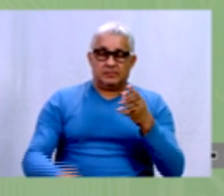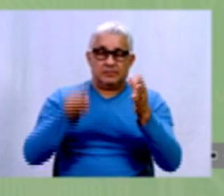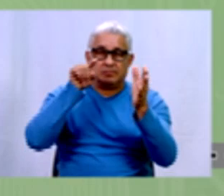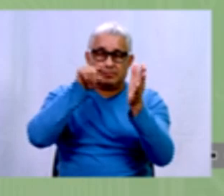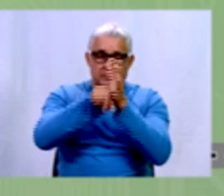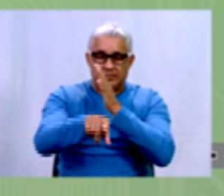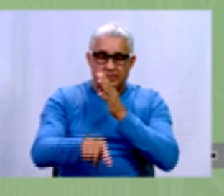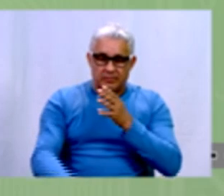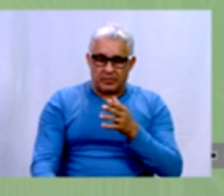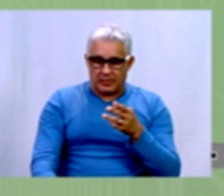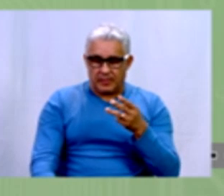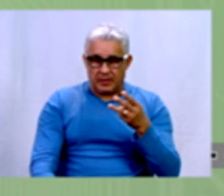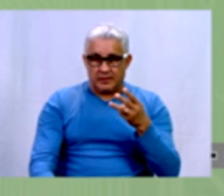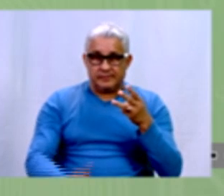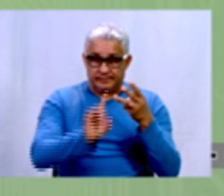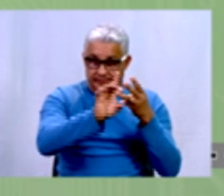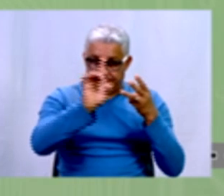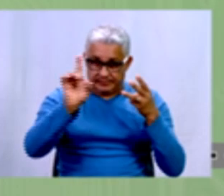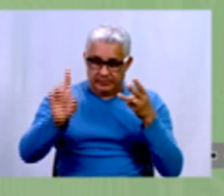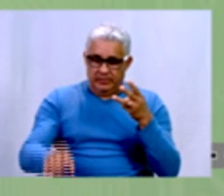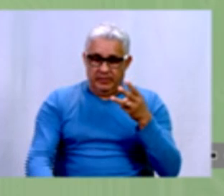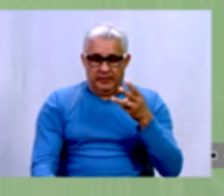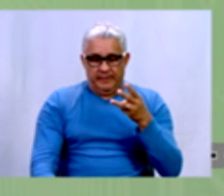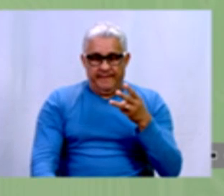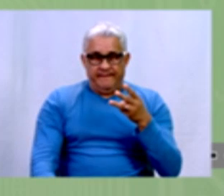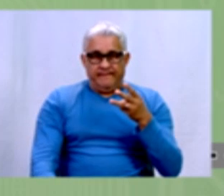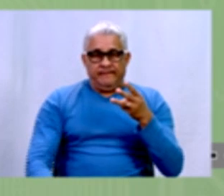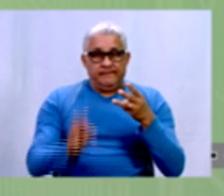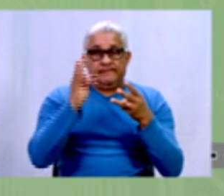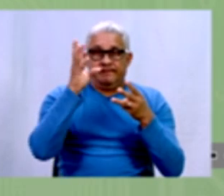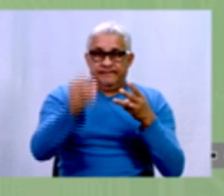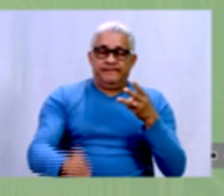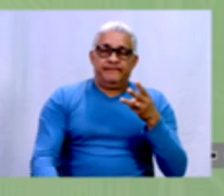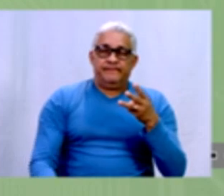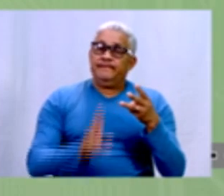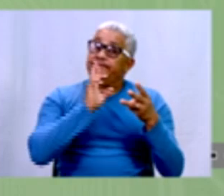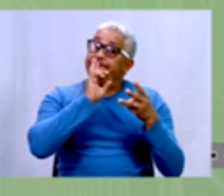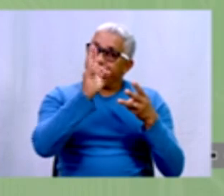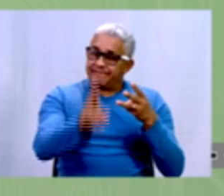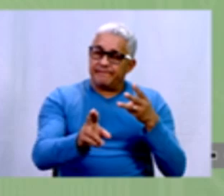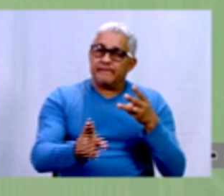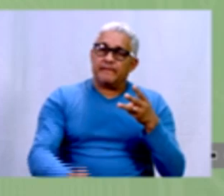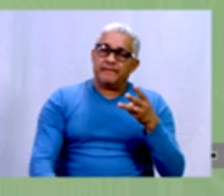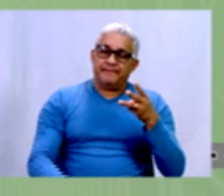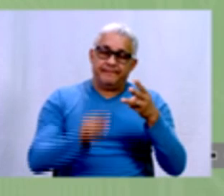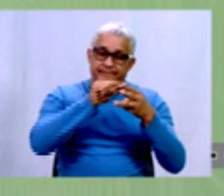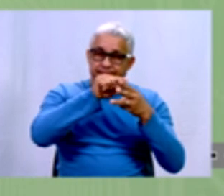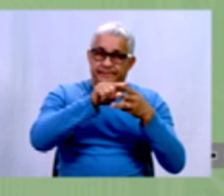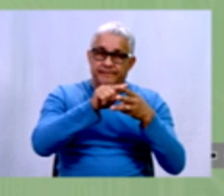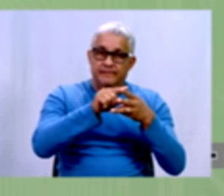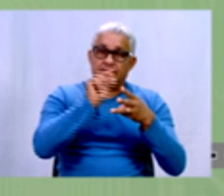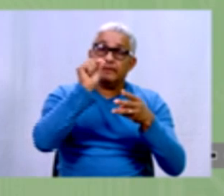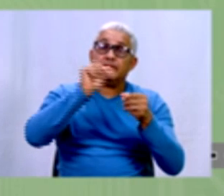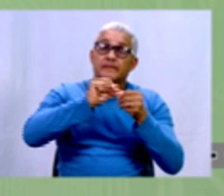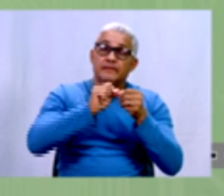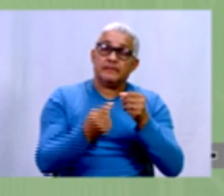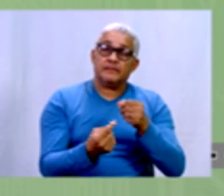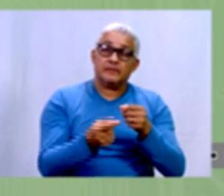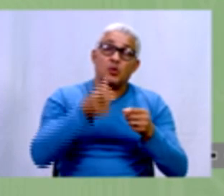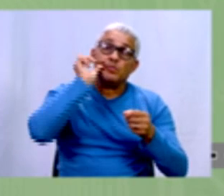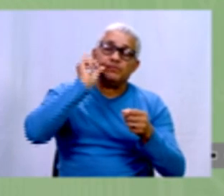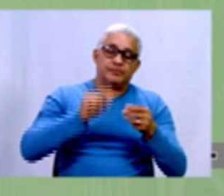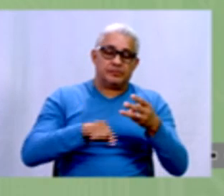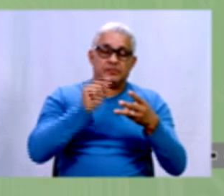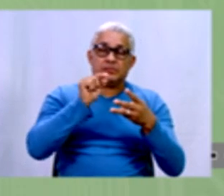perguntadas a cada um, tá? Ou seja, todos respondem a essas 3 questões. O que fizeste